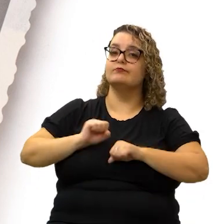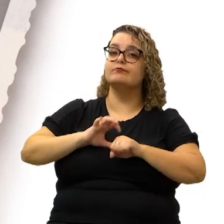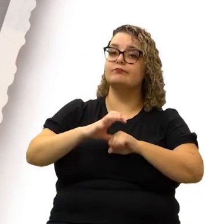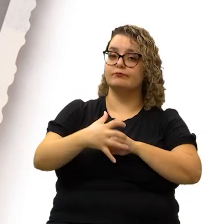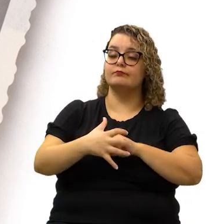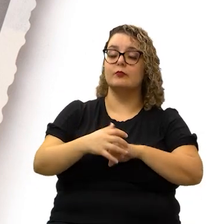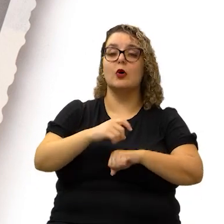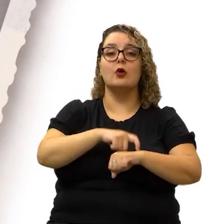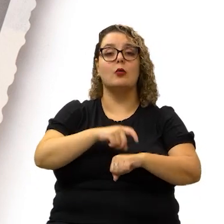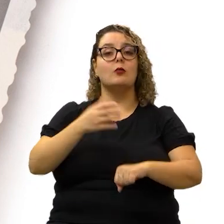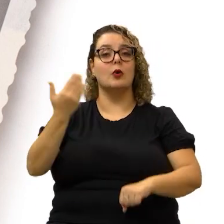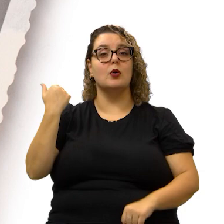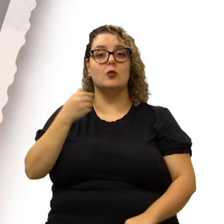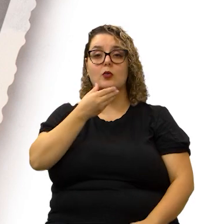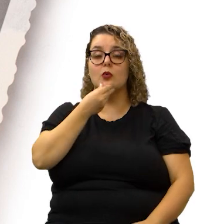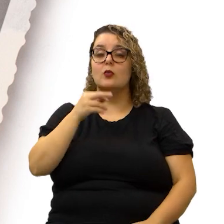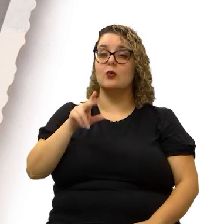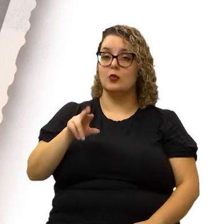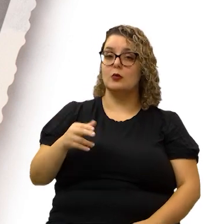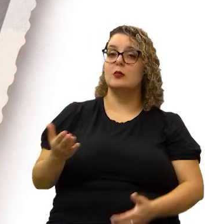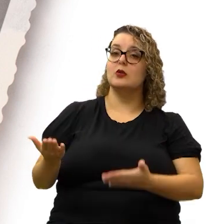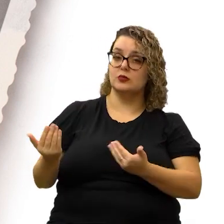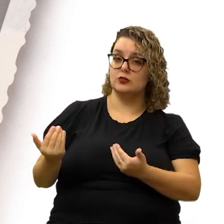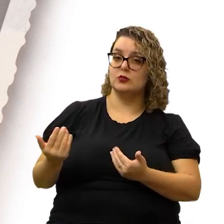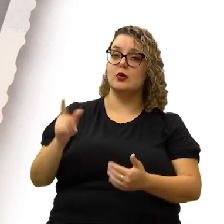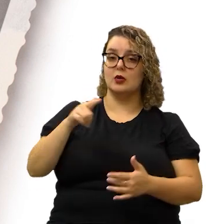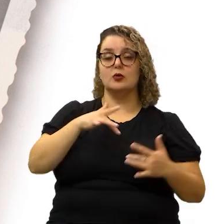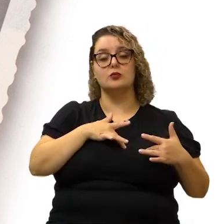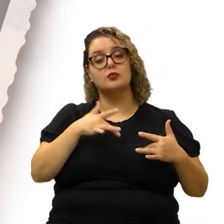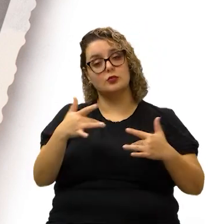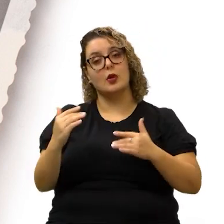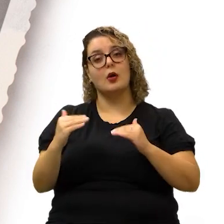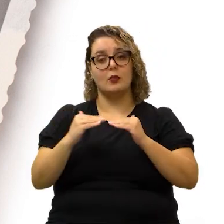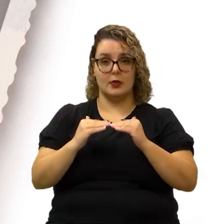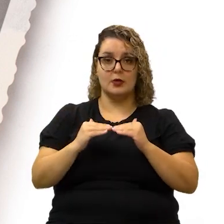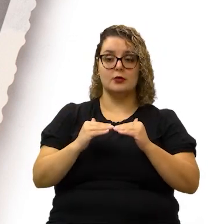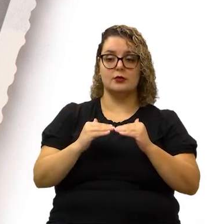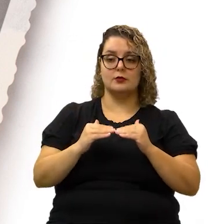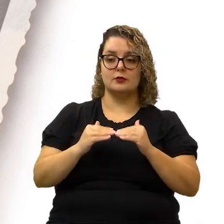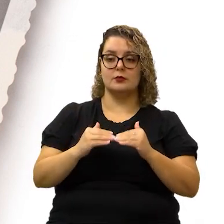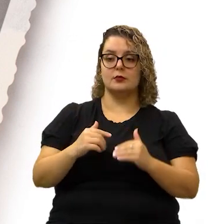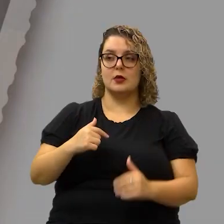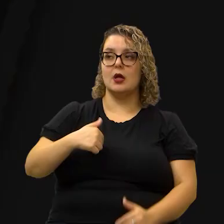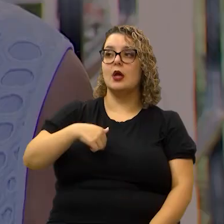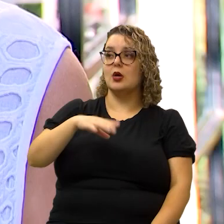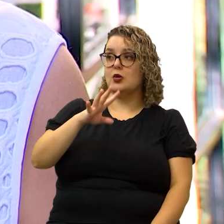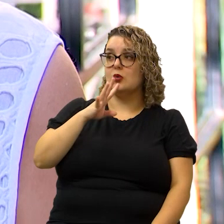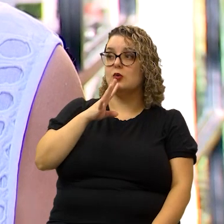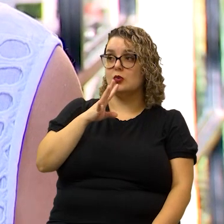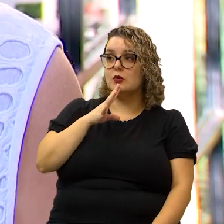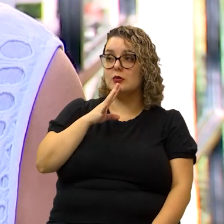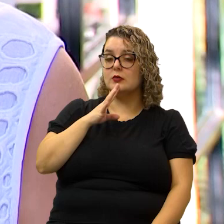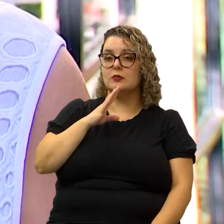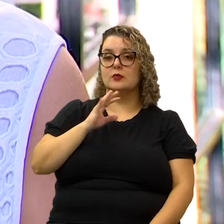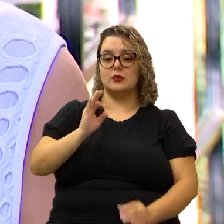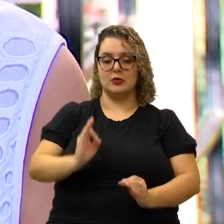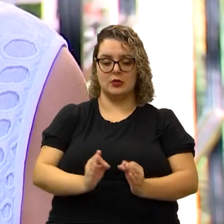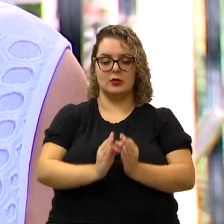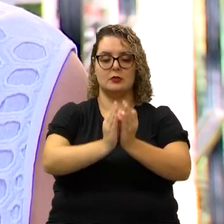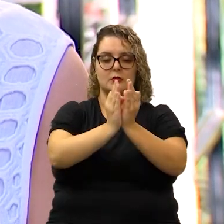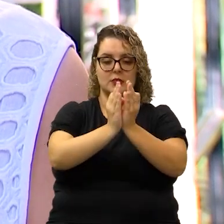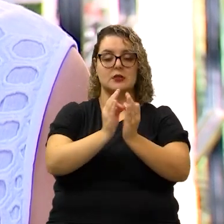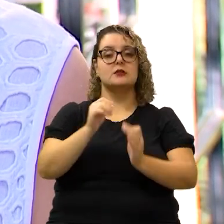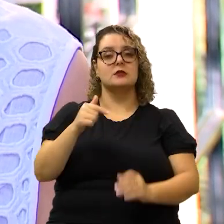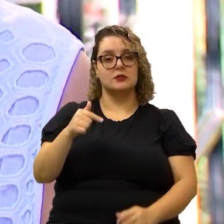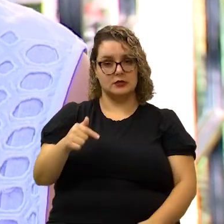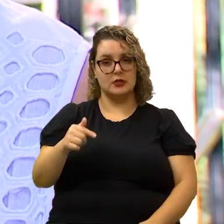a Covid. Na época, o irmão da jovem foi o doador compatível. Eu conheci, foi na missa